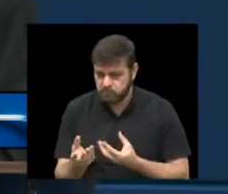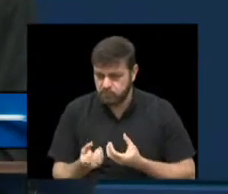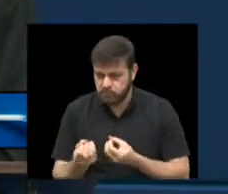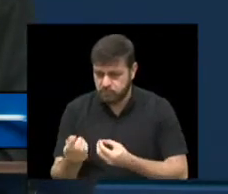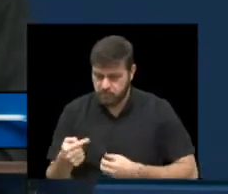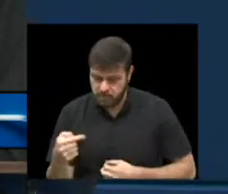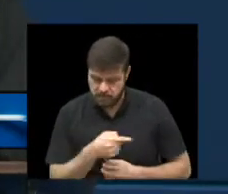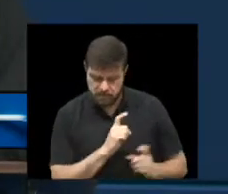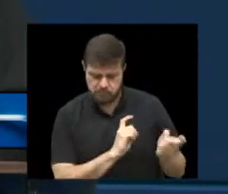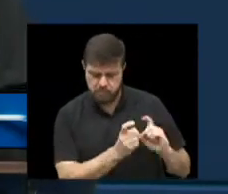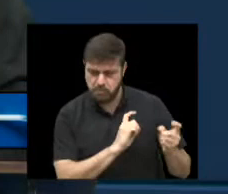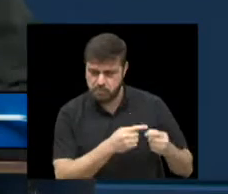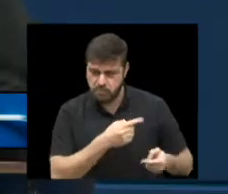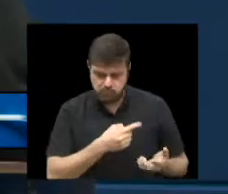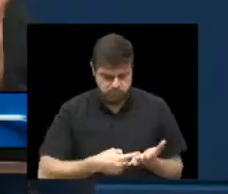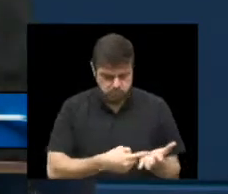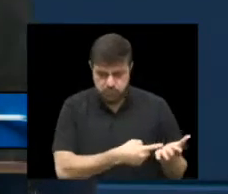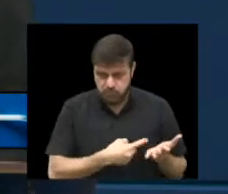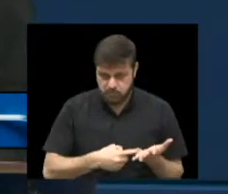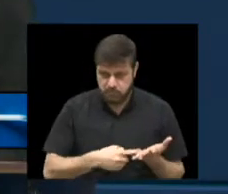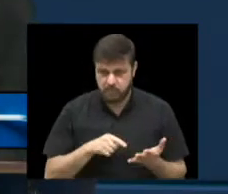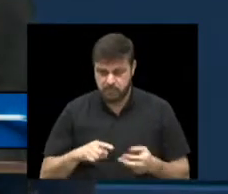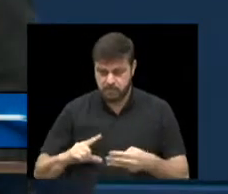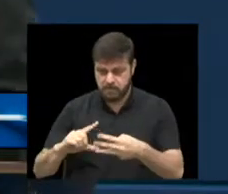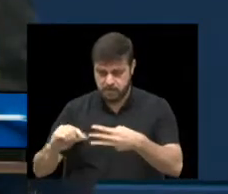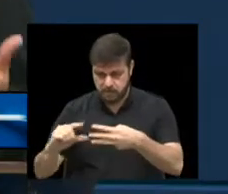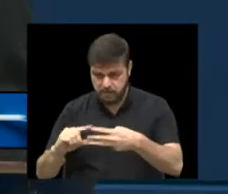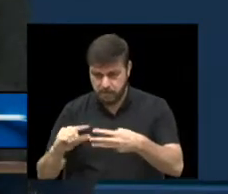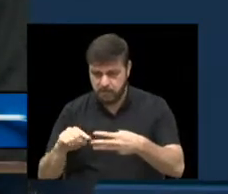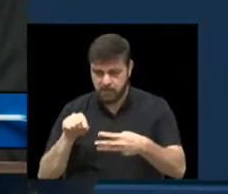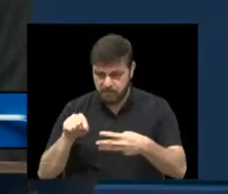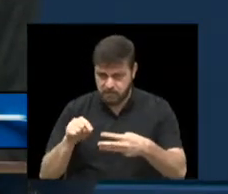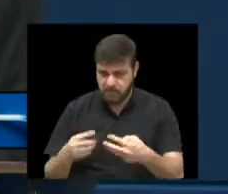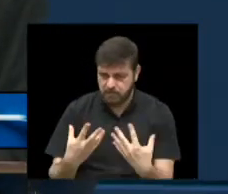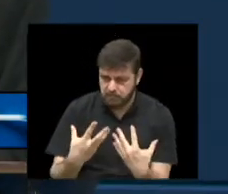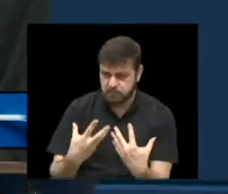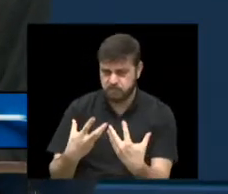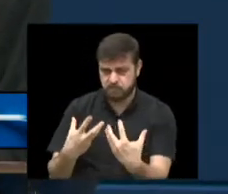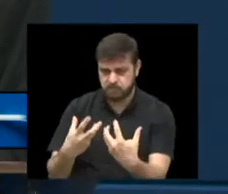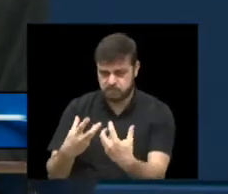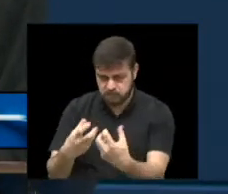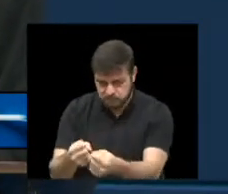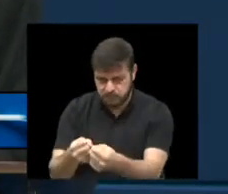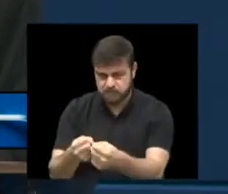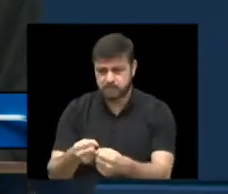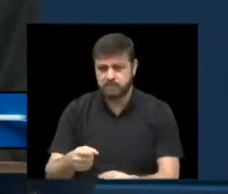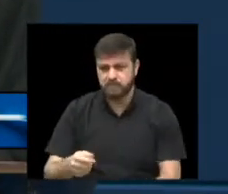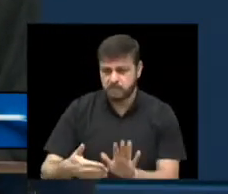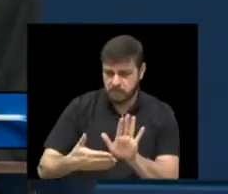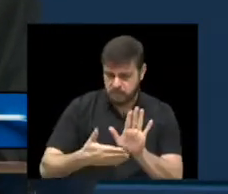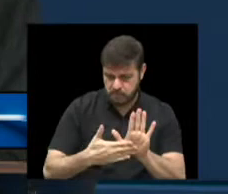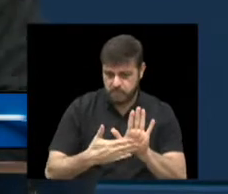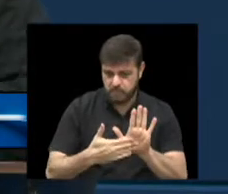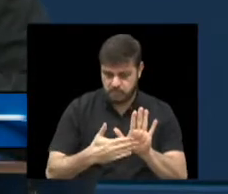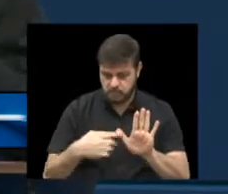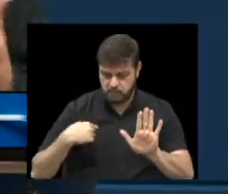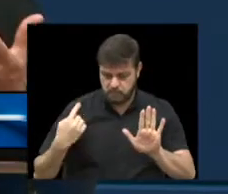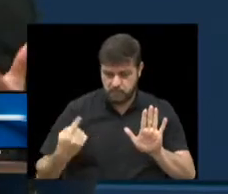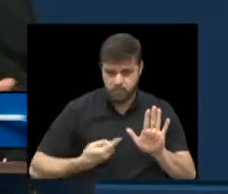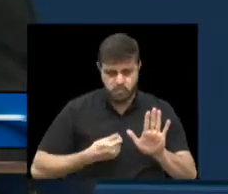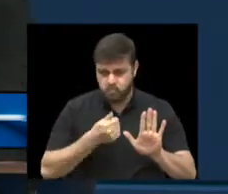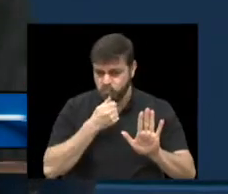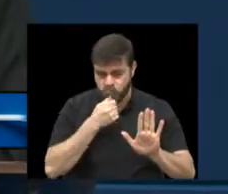nossa comissão e tem sinalizado receptivamente, acolhendo algumas propostas. Nós ainda